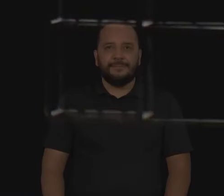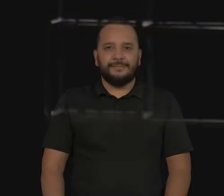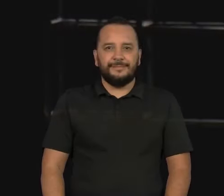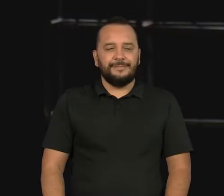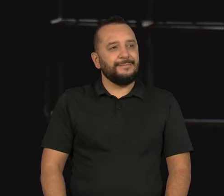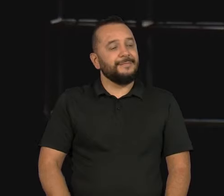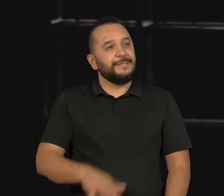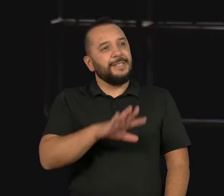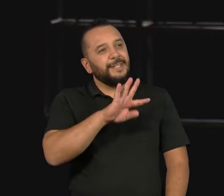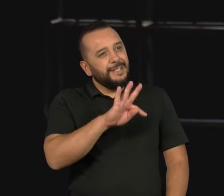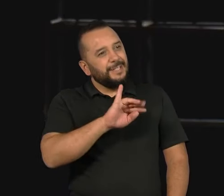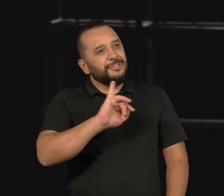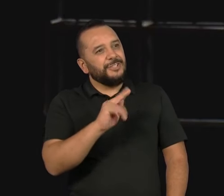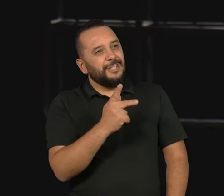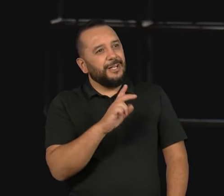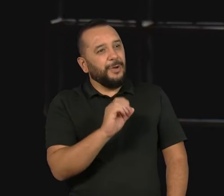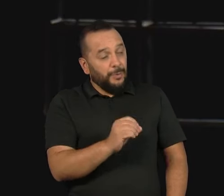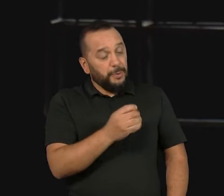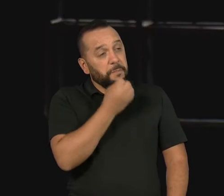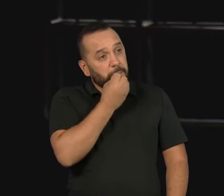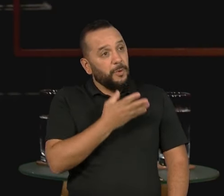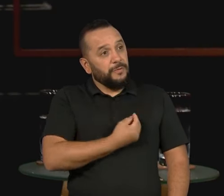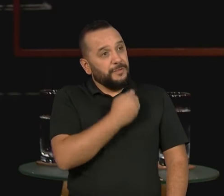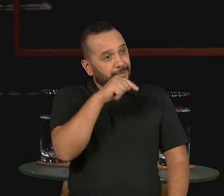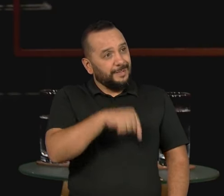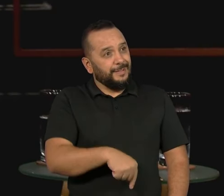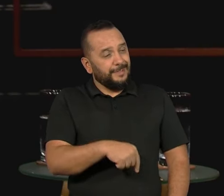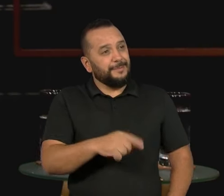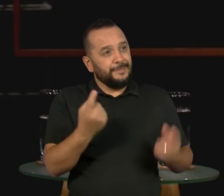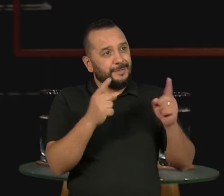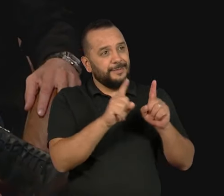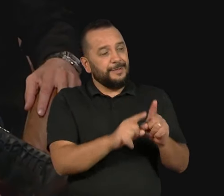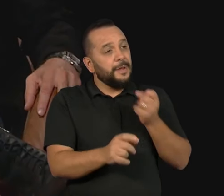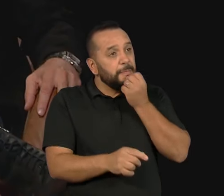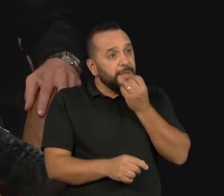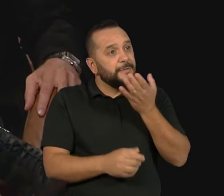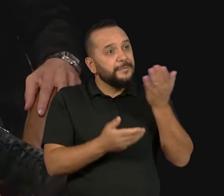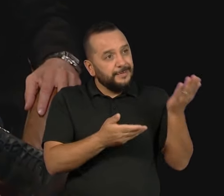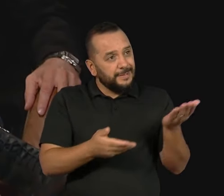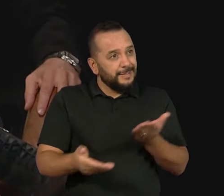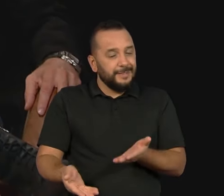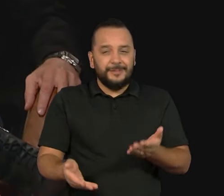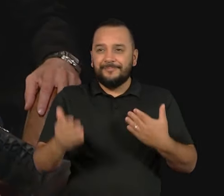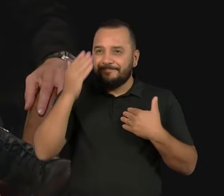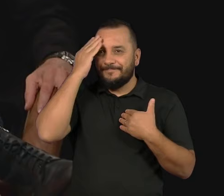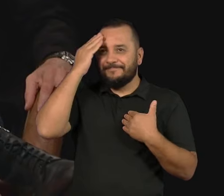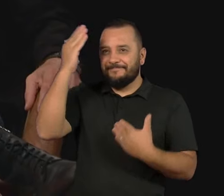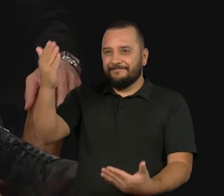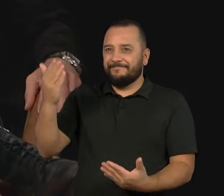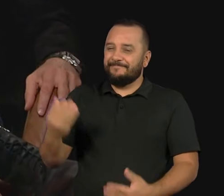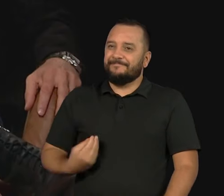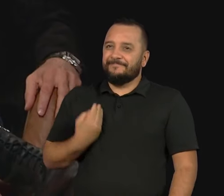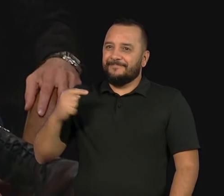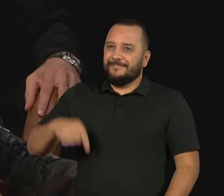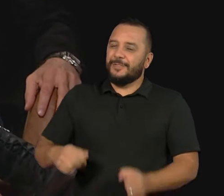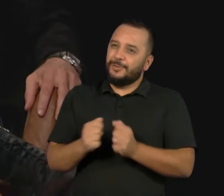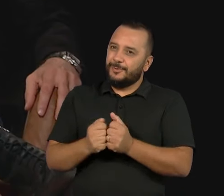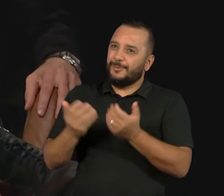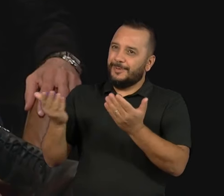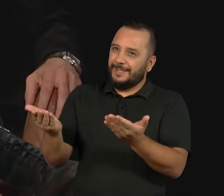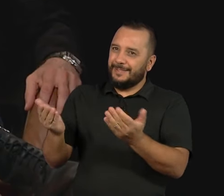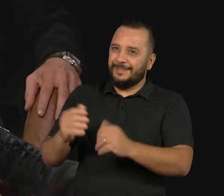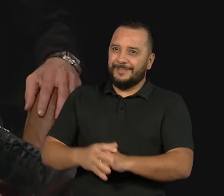Tiago, muito bacana ter você aqui com a gente no Persona. Seja muito bem-vindo, Tiago. Muito obrigado, prazer estar com vocês, Atílio,